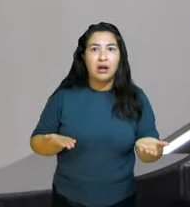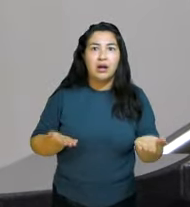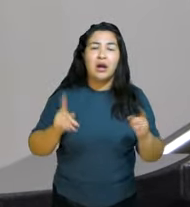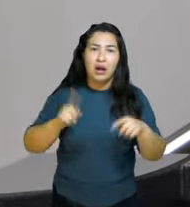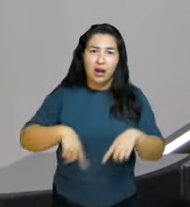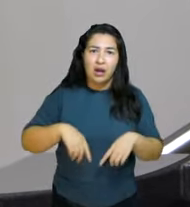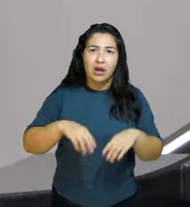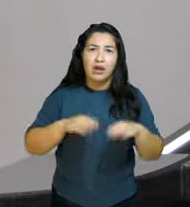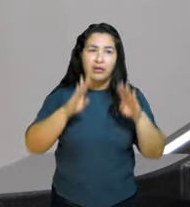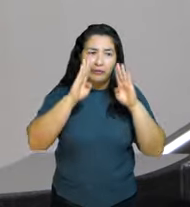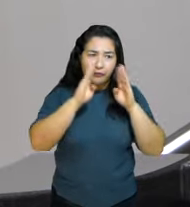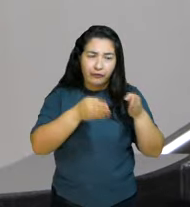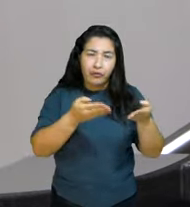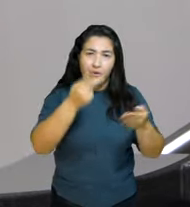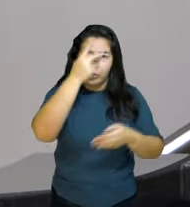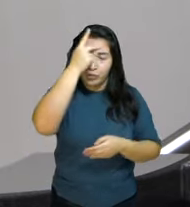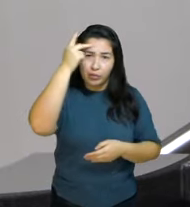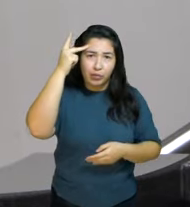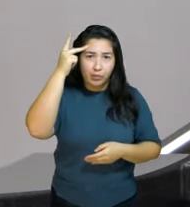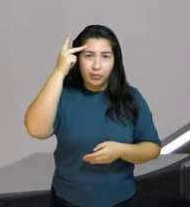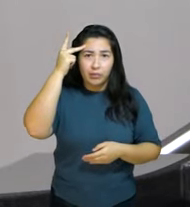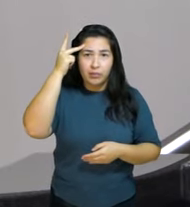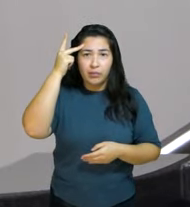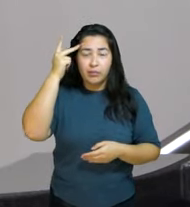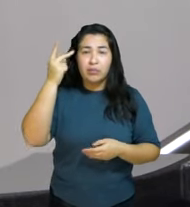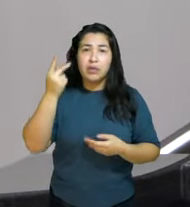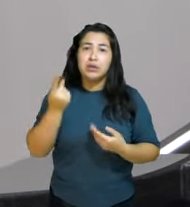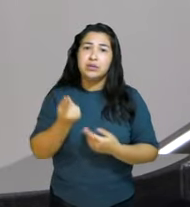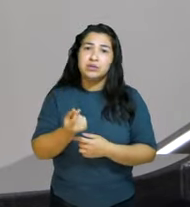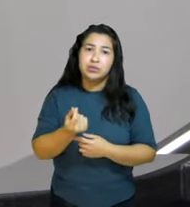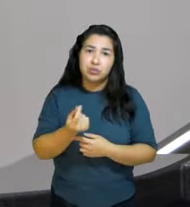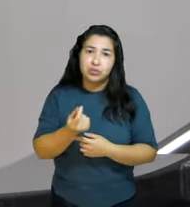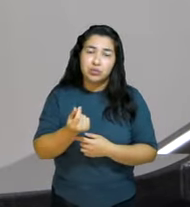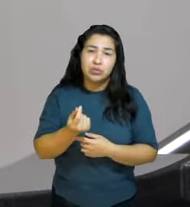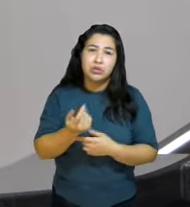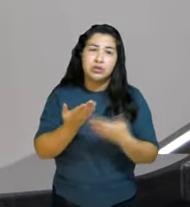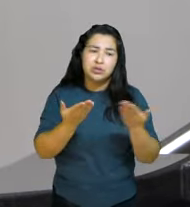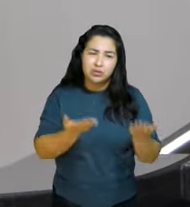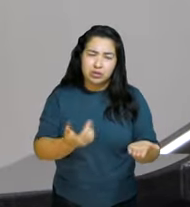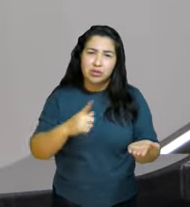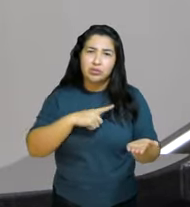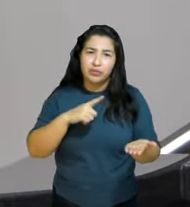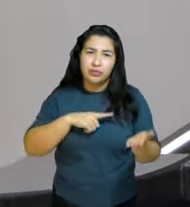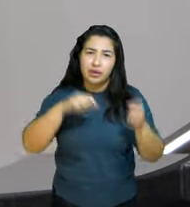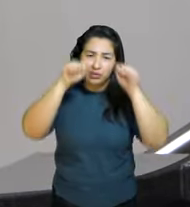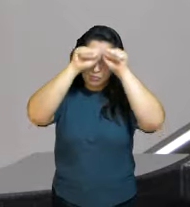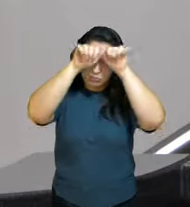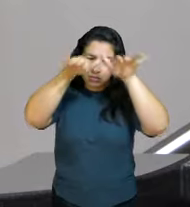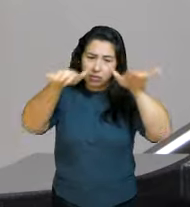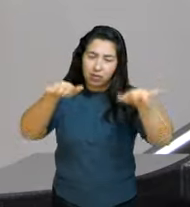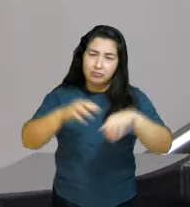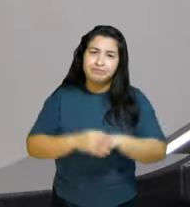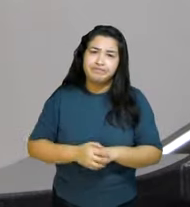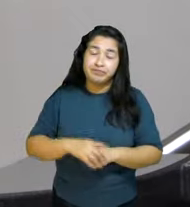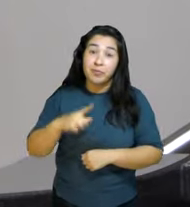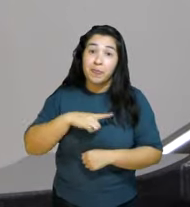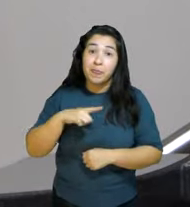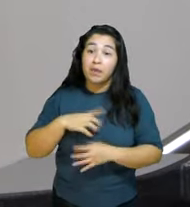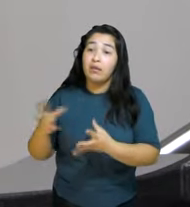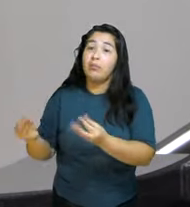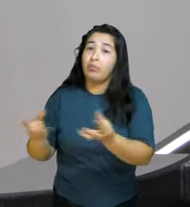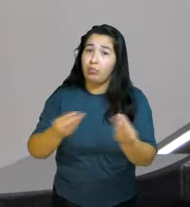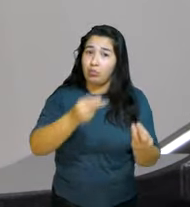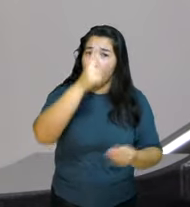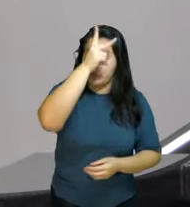23 prefeitos presos por desvios de recursos públicos. Então, a gente tem um problema muito grave que coloca peso nas costas